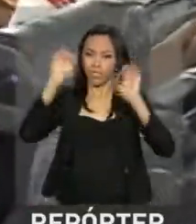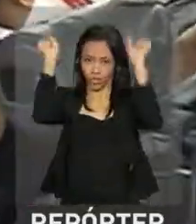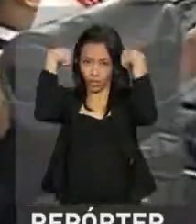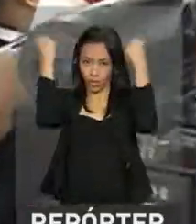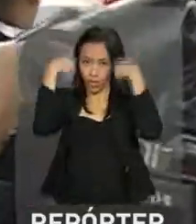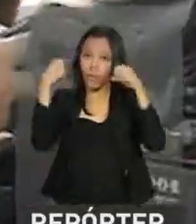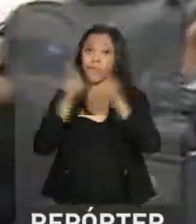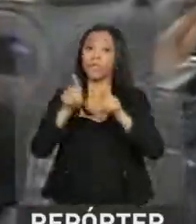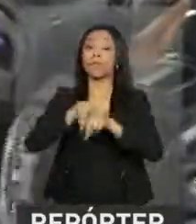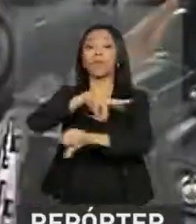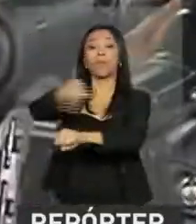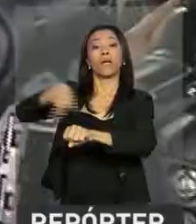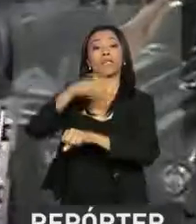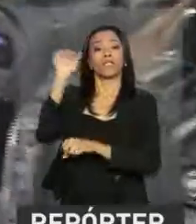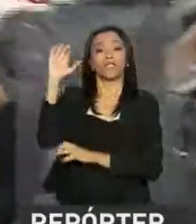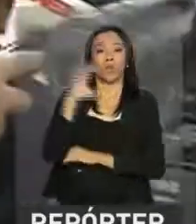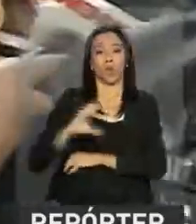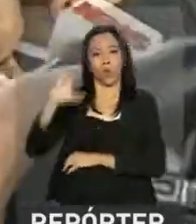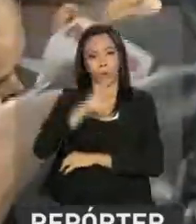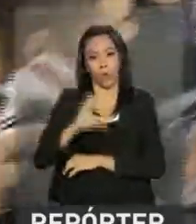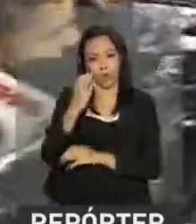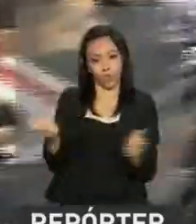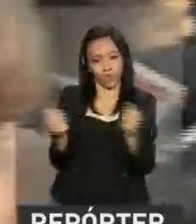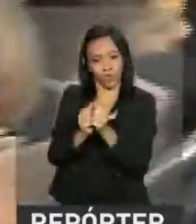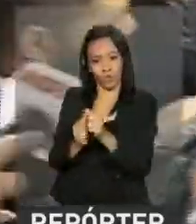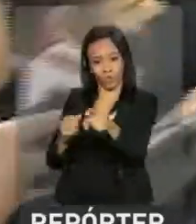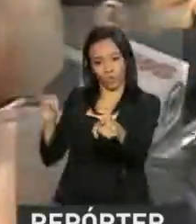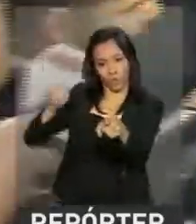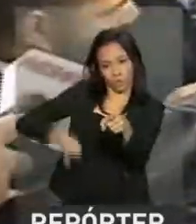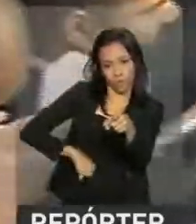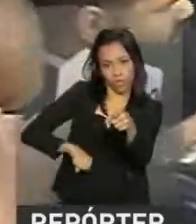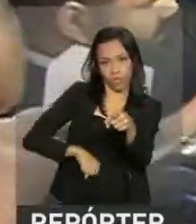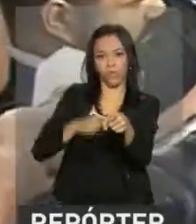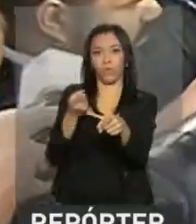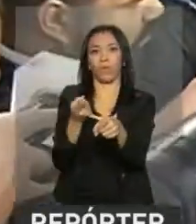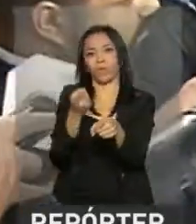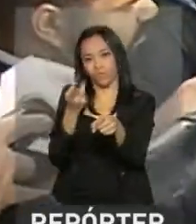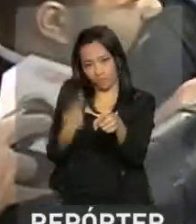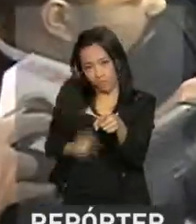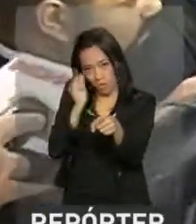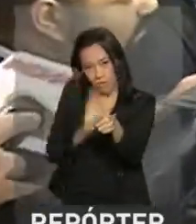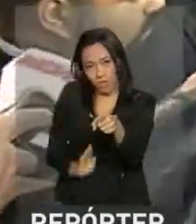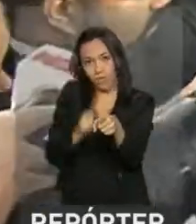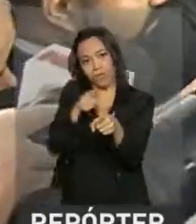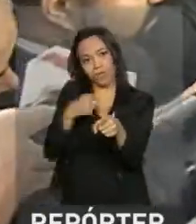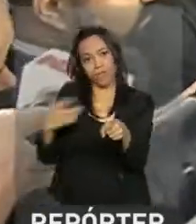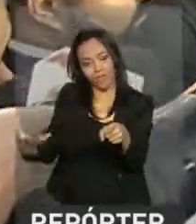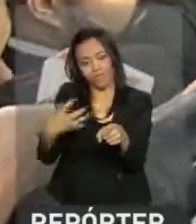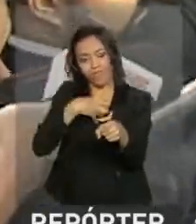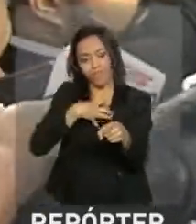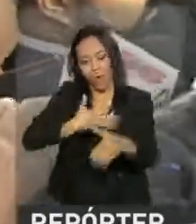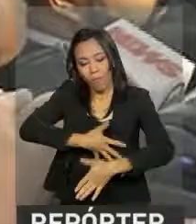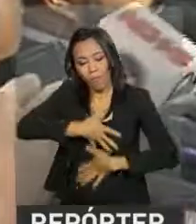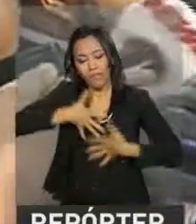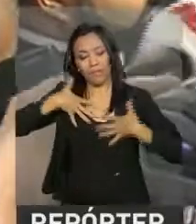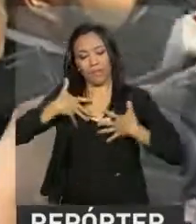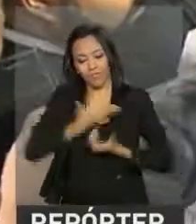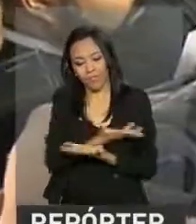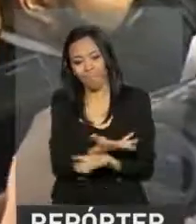Estou aqui ao lado do embaixador do Colômbia no Brasil para prestar uma última